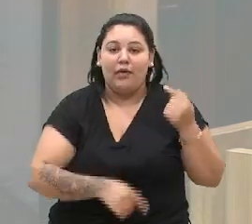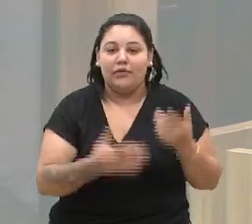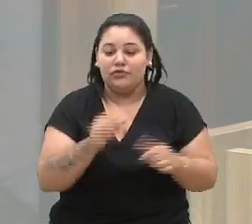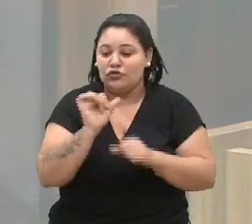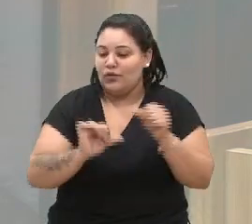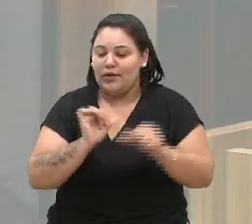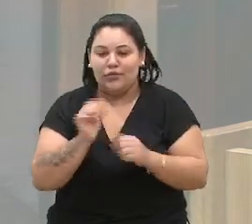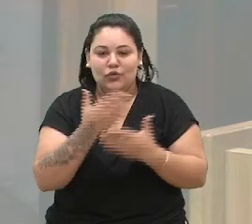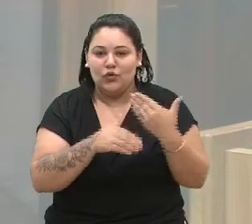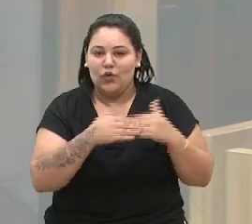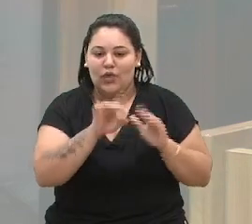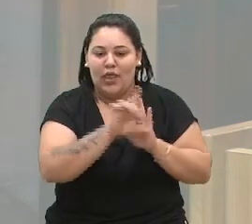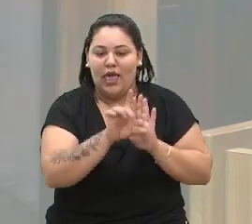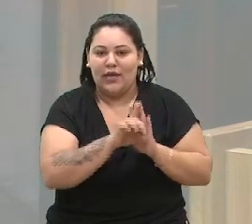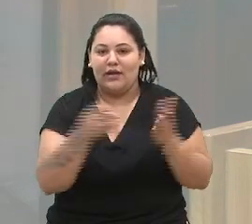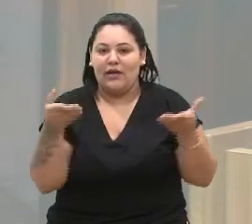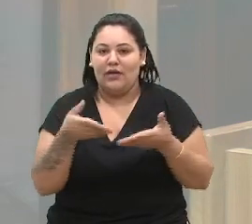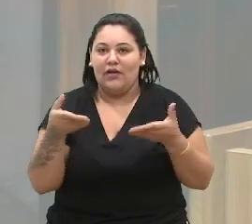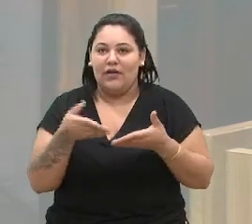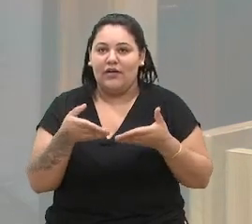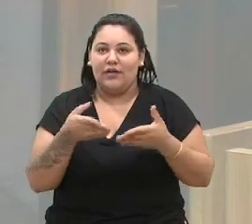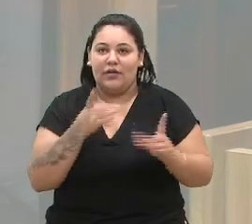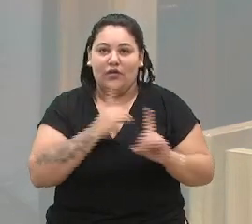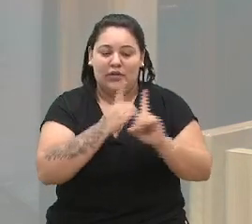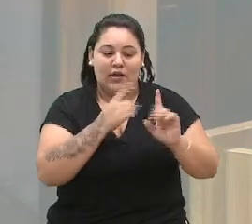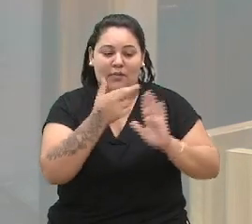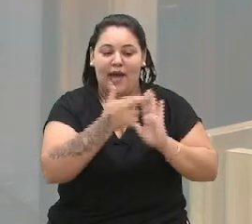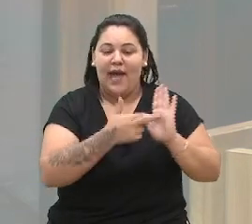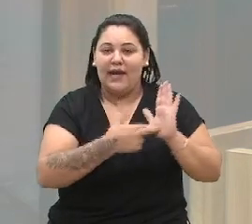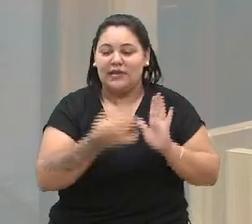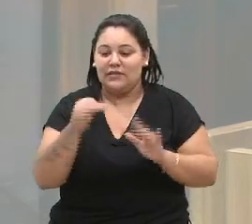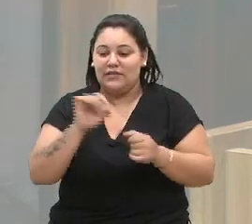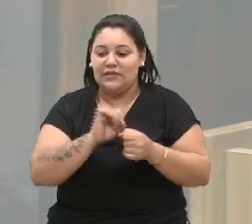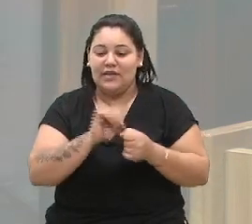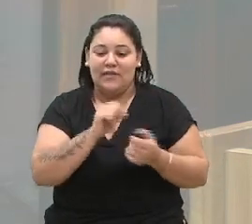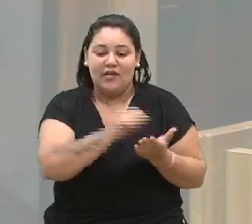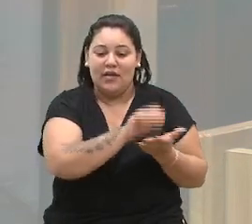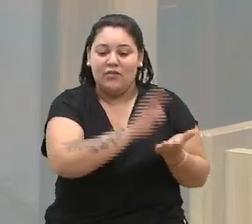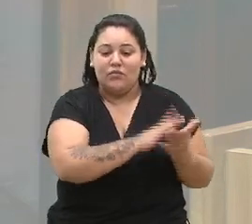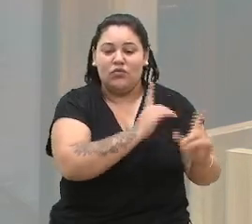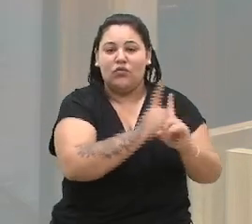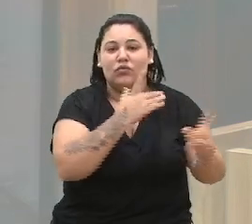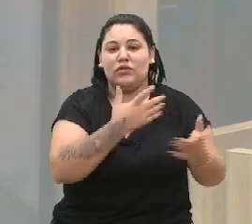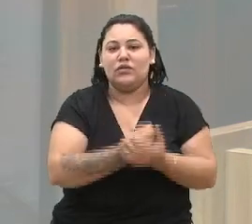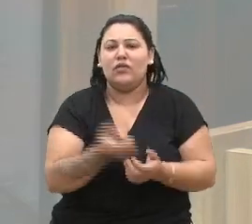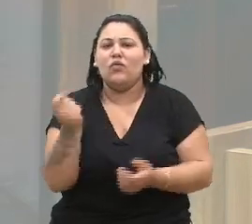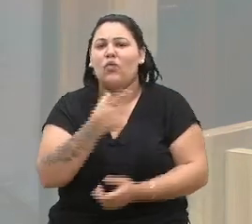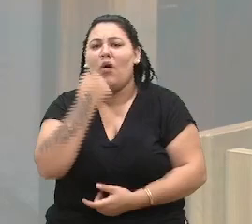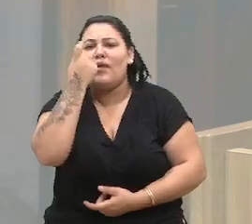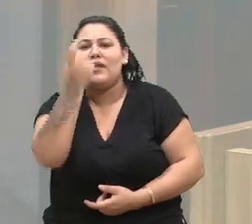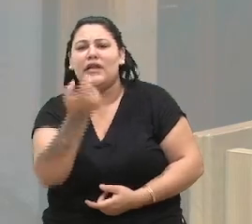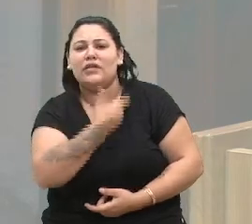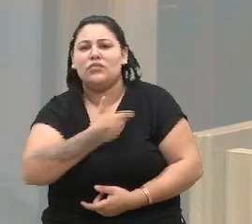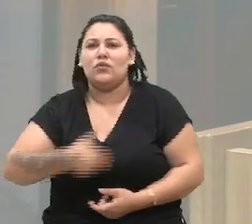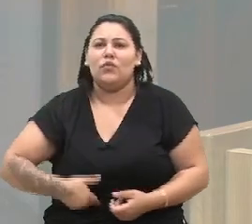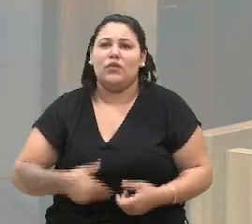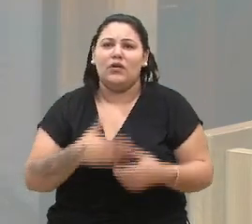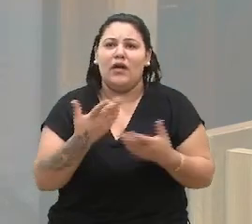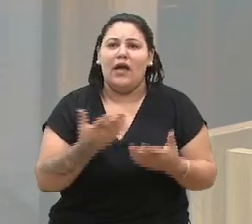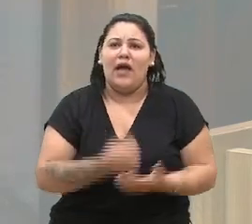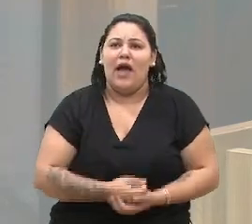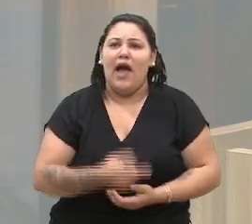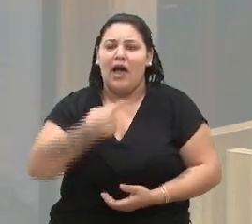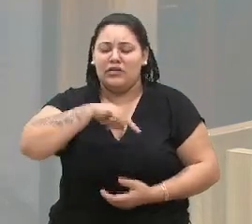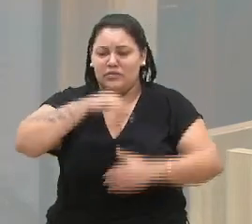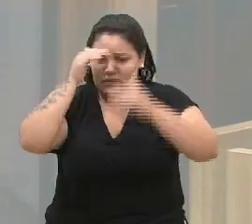leis. Agora baixaram uma norma. Se fizer, vai ter multa. Então, assim, ó, qual é o interesse público? Né? Não, nós estamos cumprindo a